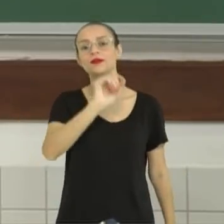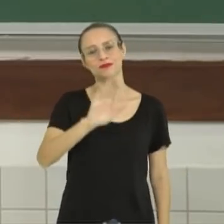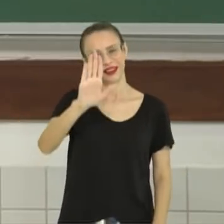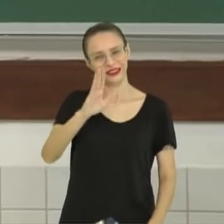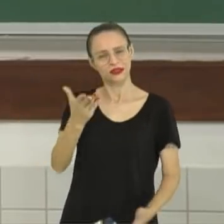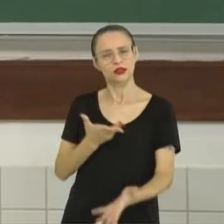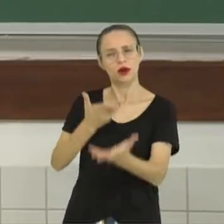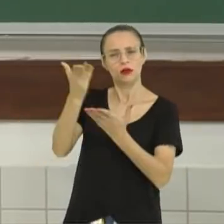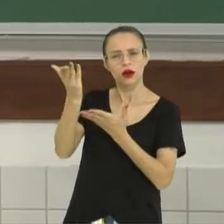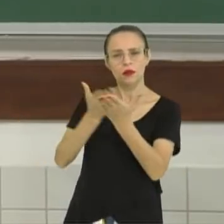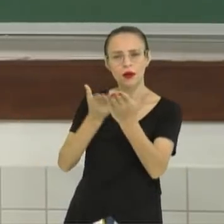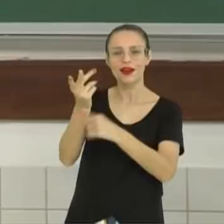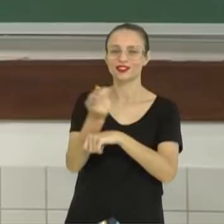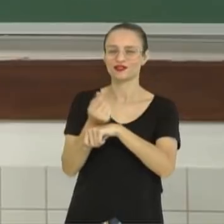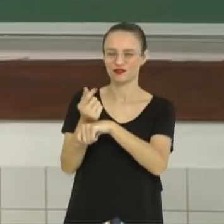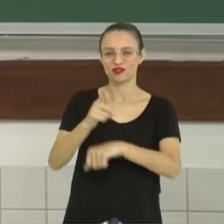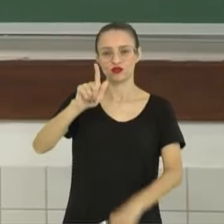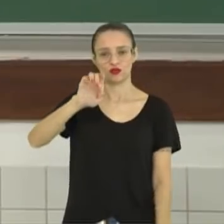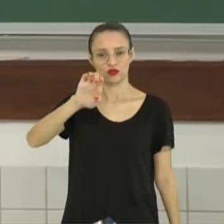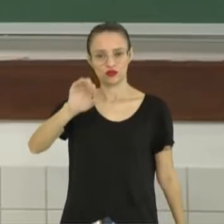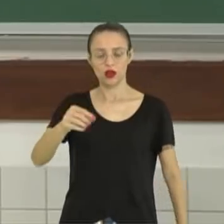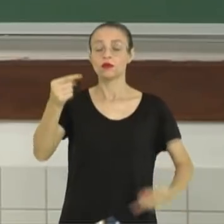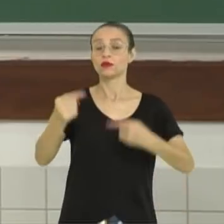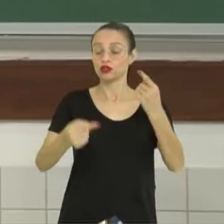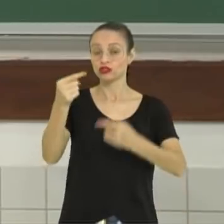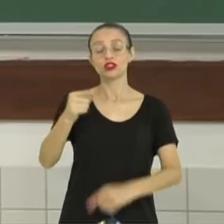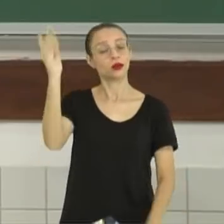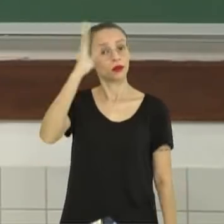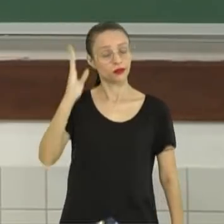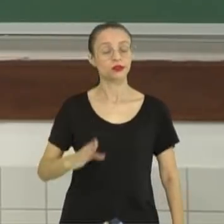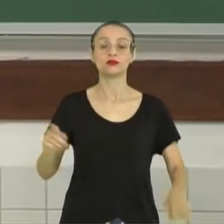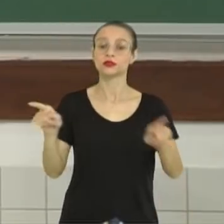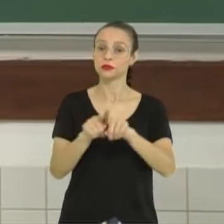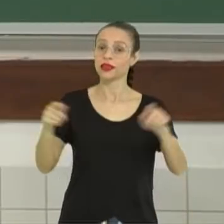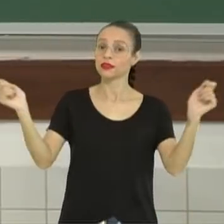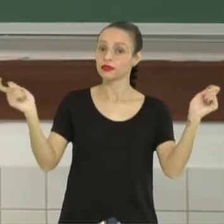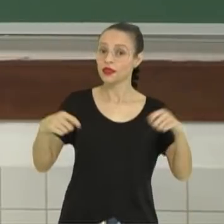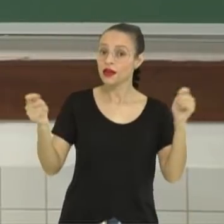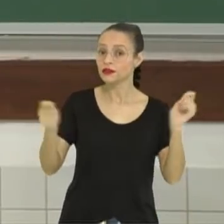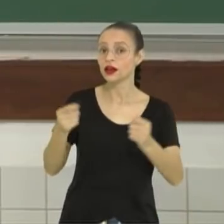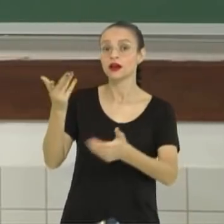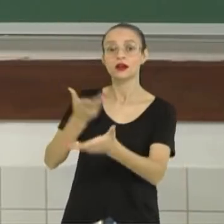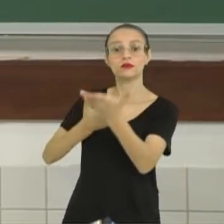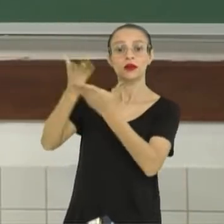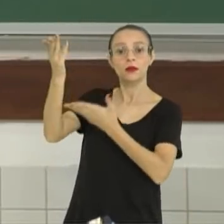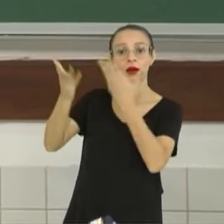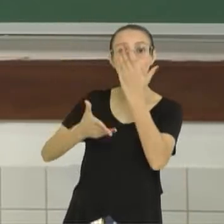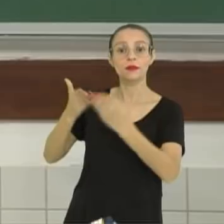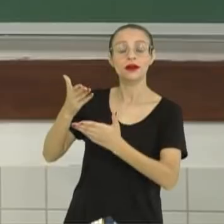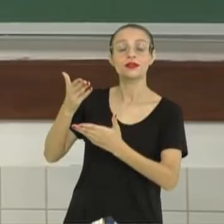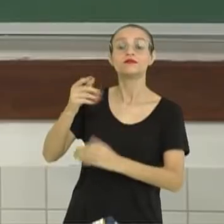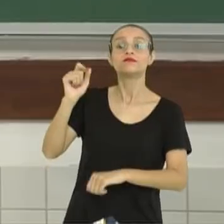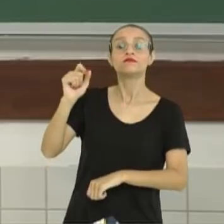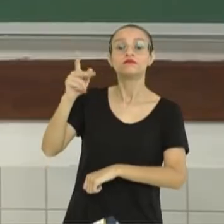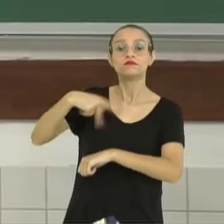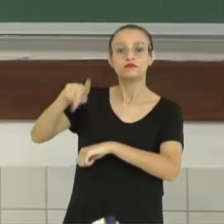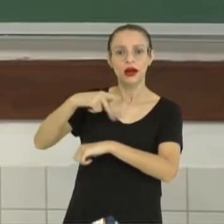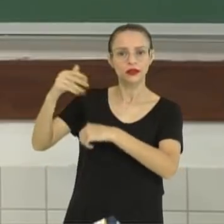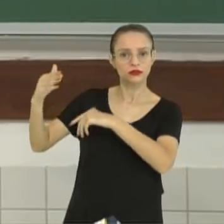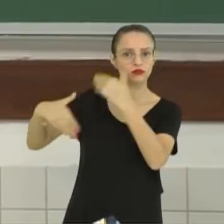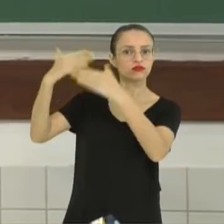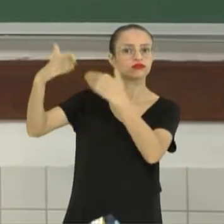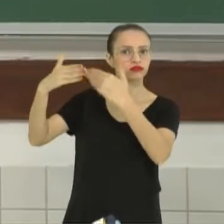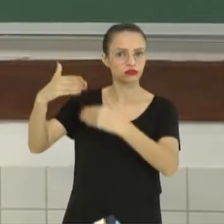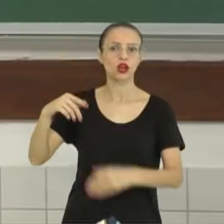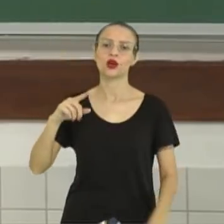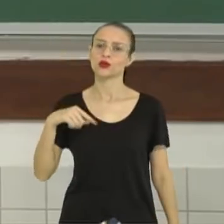fluxos comerciais e a geopolítica acabou direcionando o Brasil para relações comerciais com países desenvolvidos. Ainda continuamos sendo um